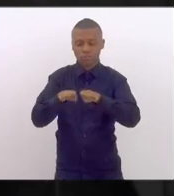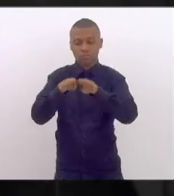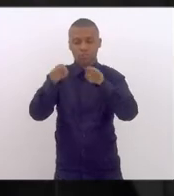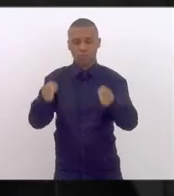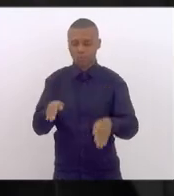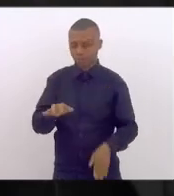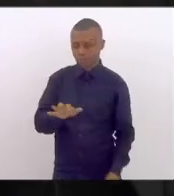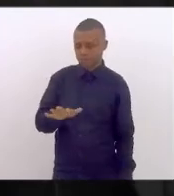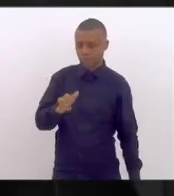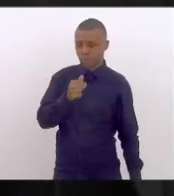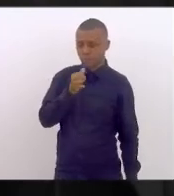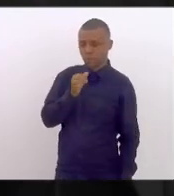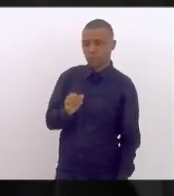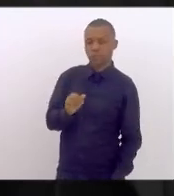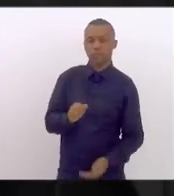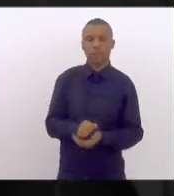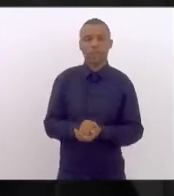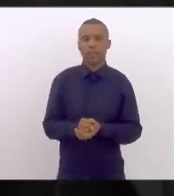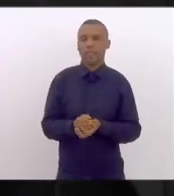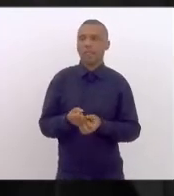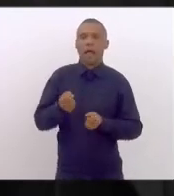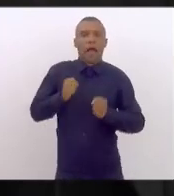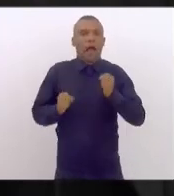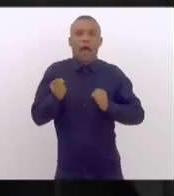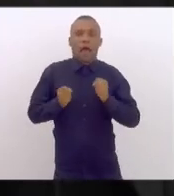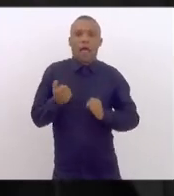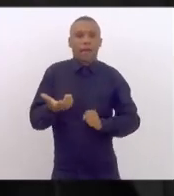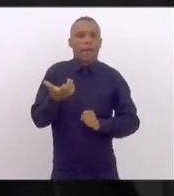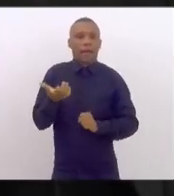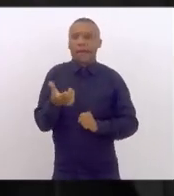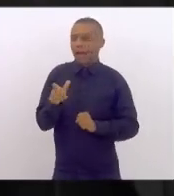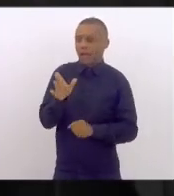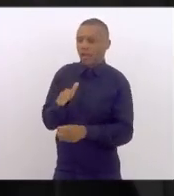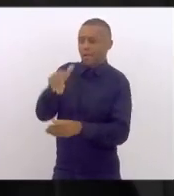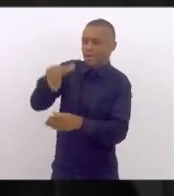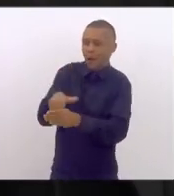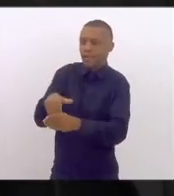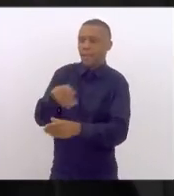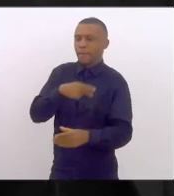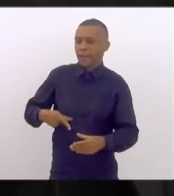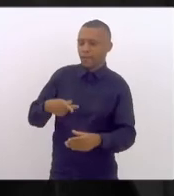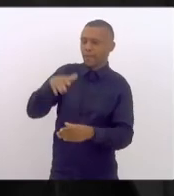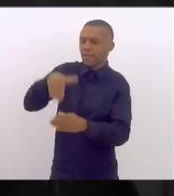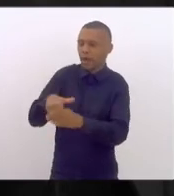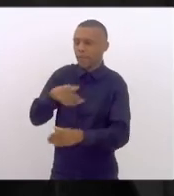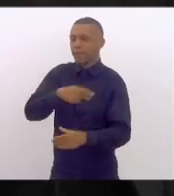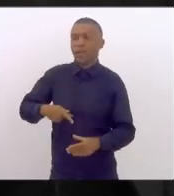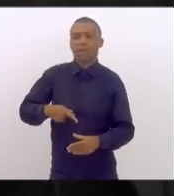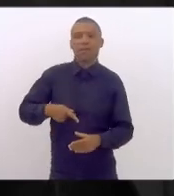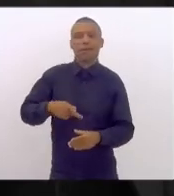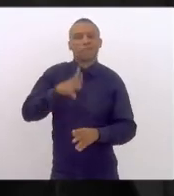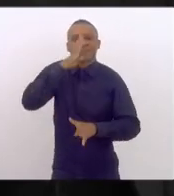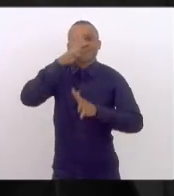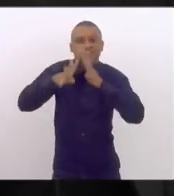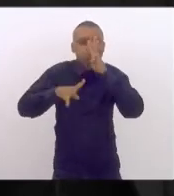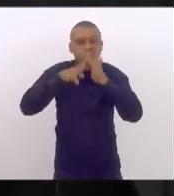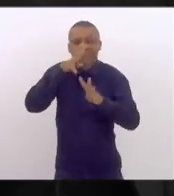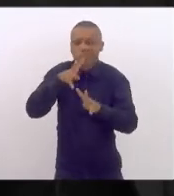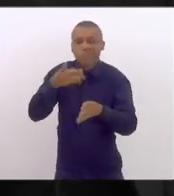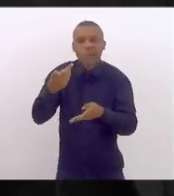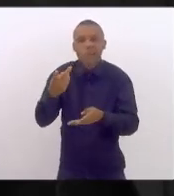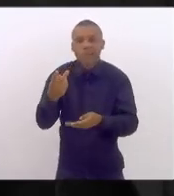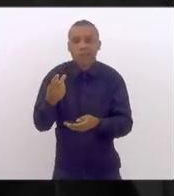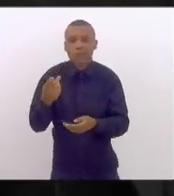as pessoas na ânsia de querer votar para Presidente bate dois